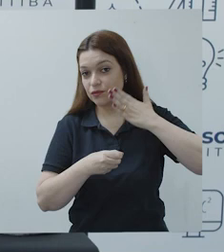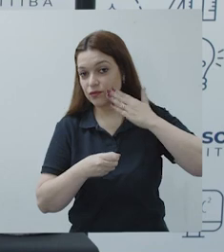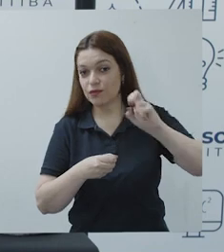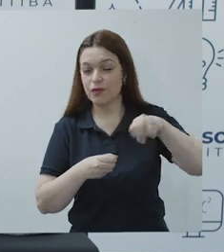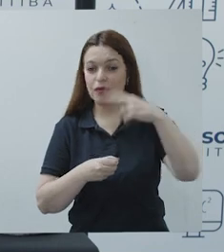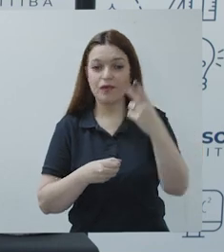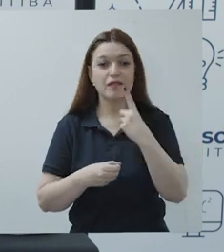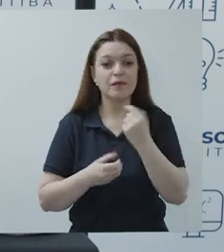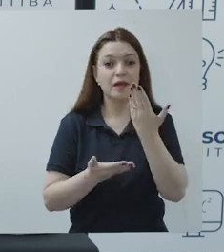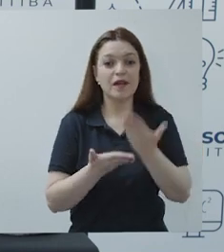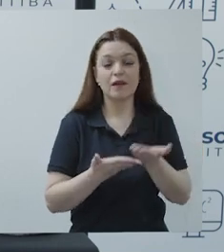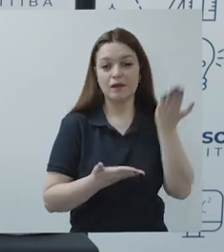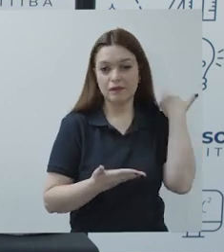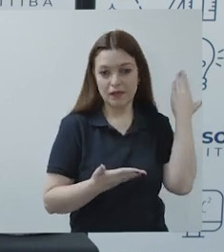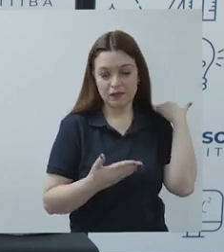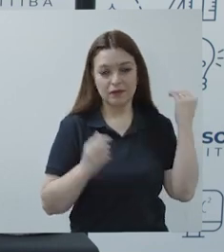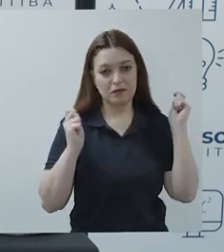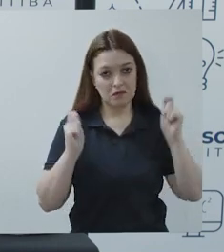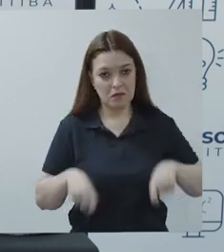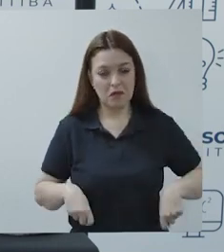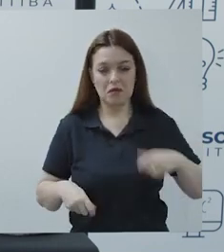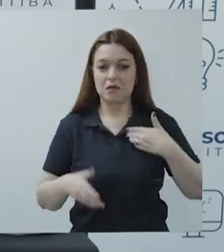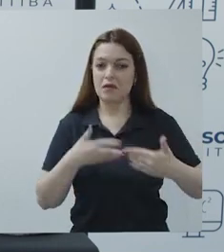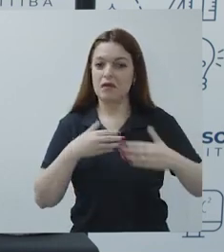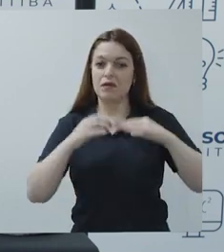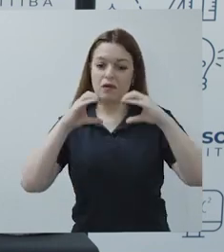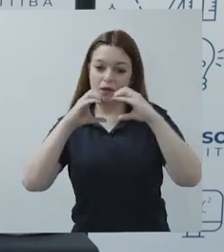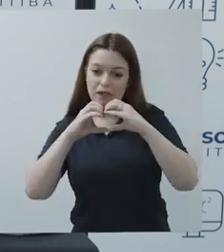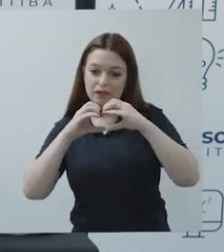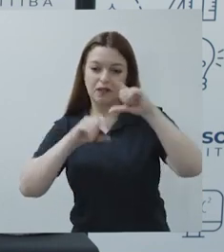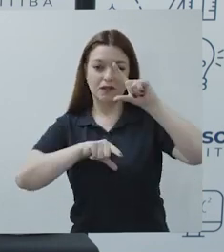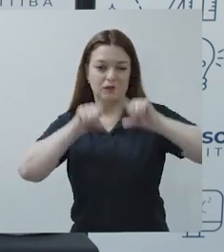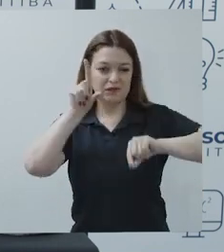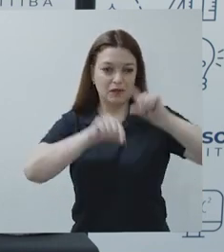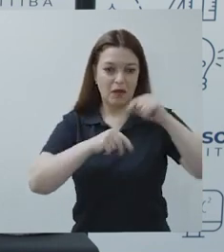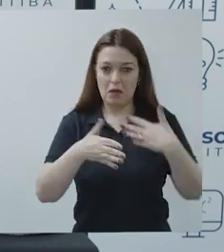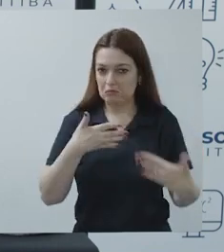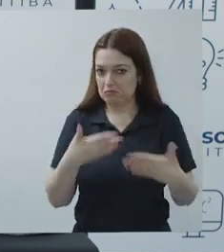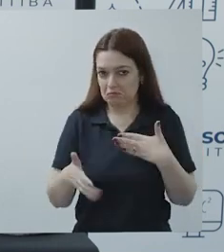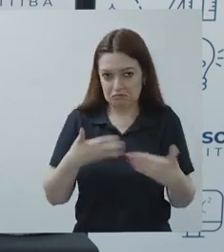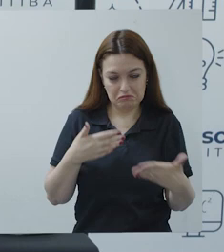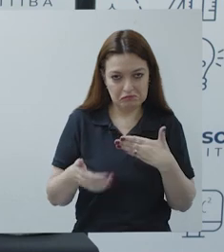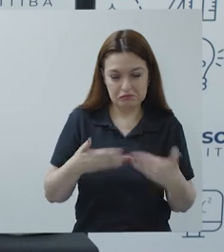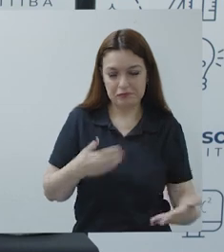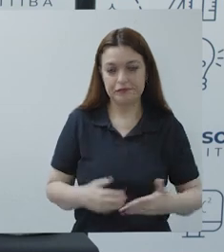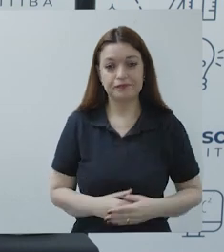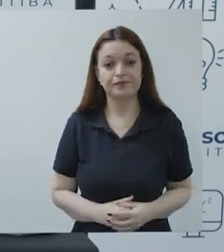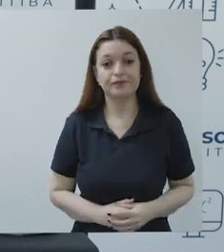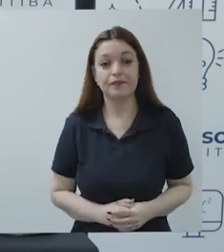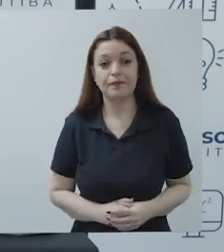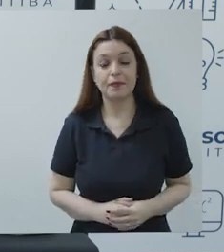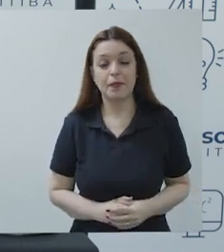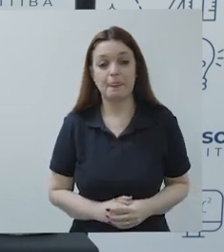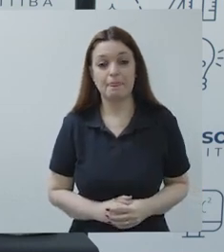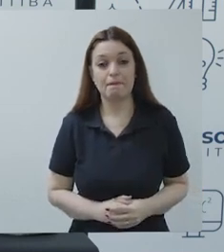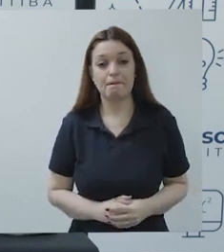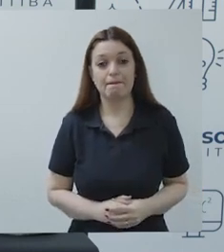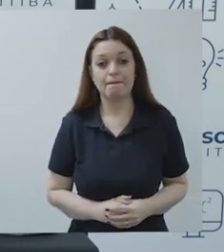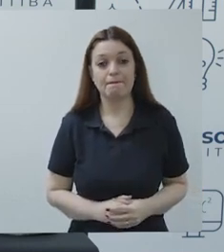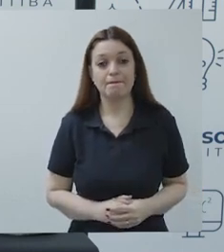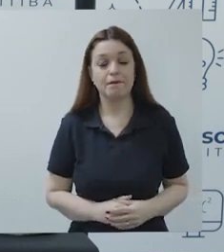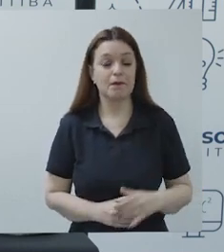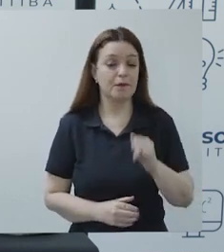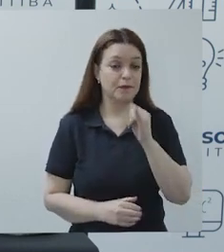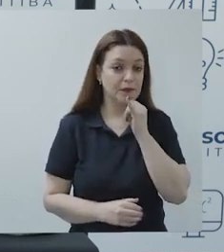gente fez na aula passada, certo? Qualquer coisa, né? O coração e estrelinha. O que a gente quiser, tá bom? Tá. Então, assim, eu vou usar dois símbolos